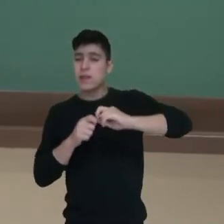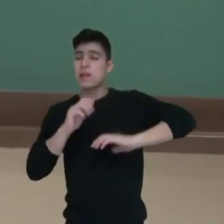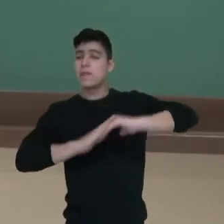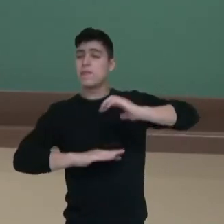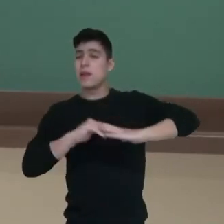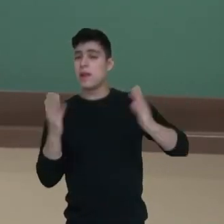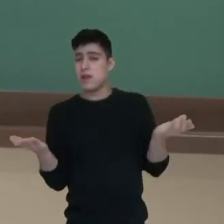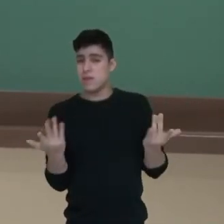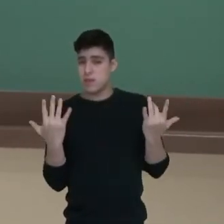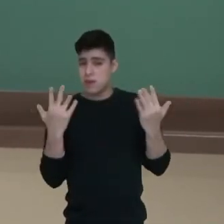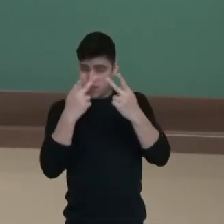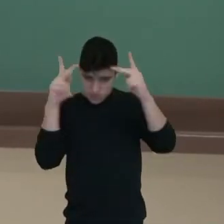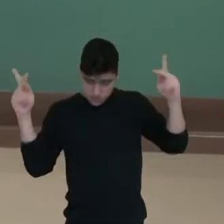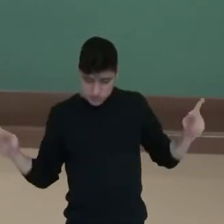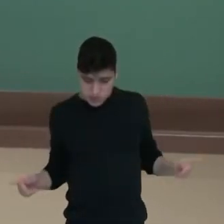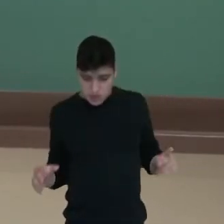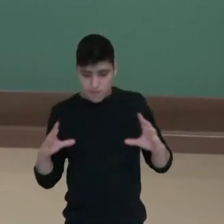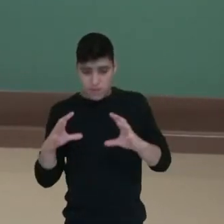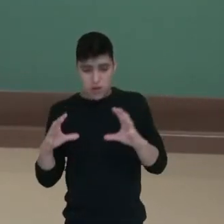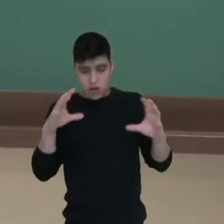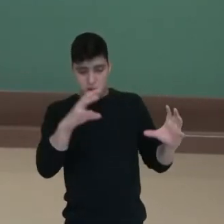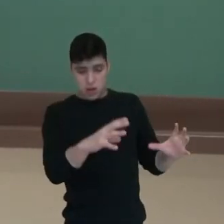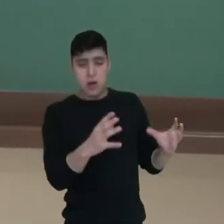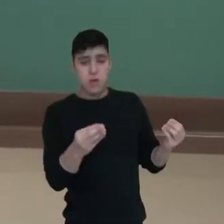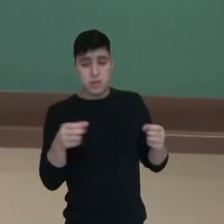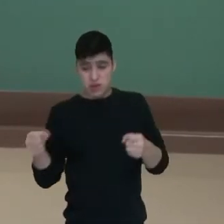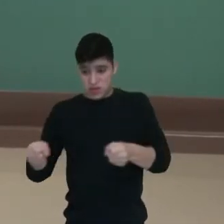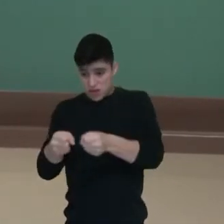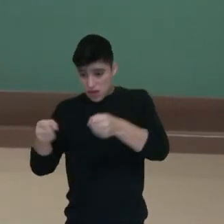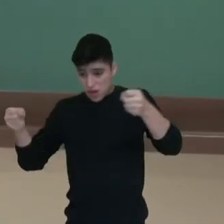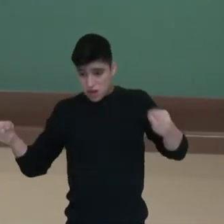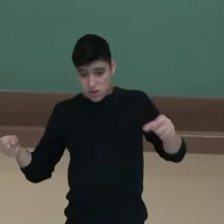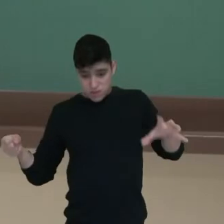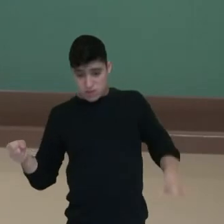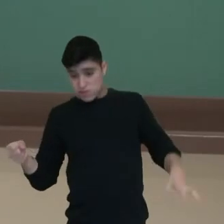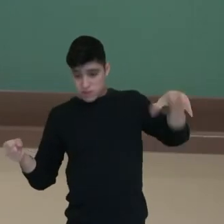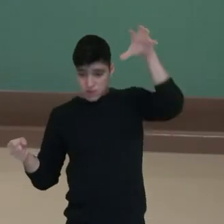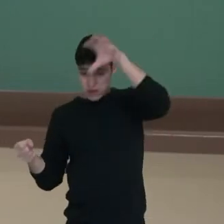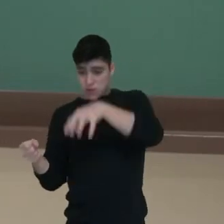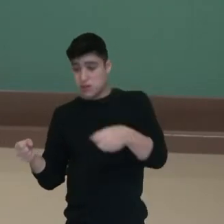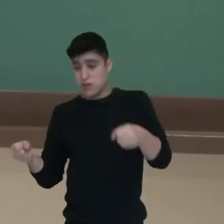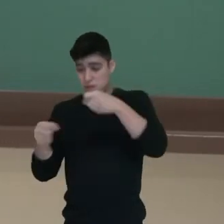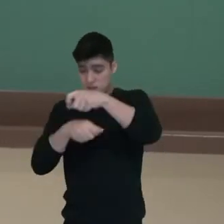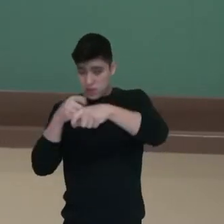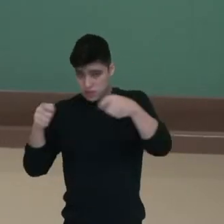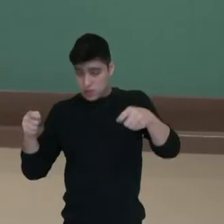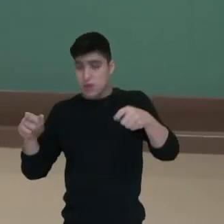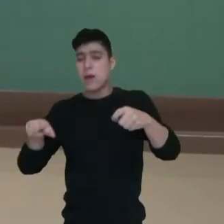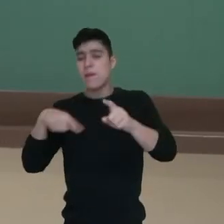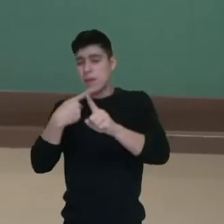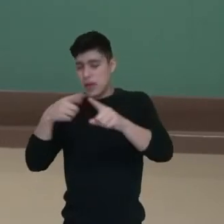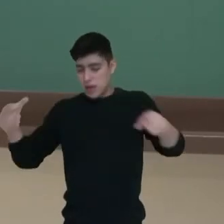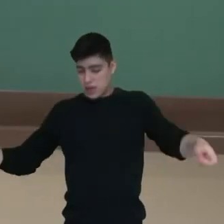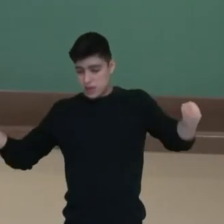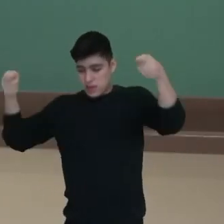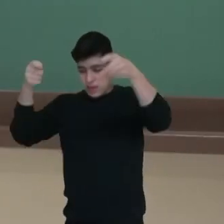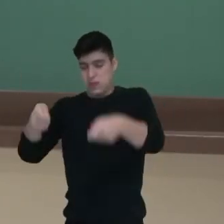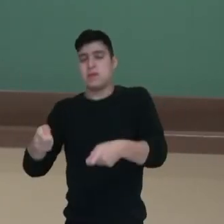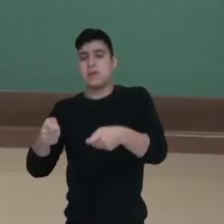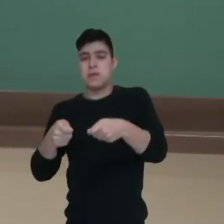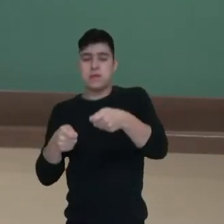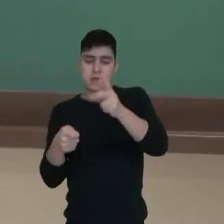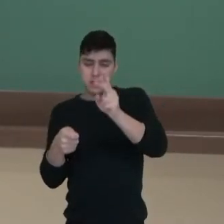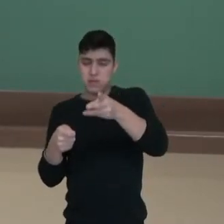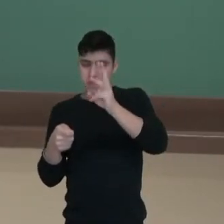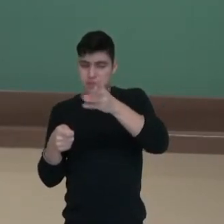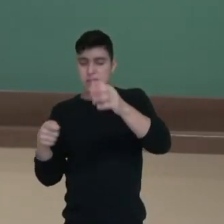então. Coloque a bola dentro da sacola plástica, mais que uma, tá? No mínimo em umas 4, 5,